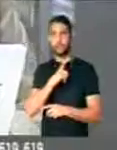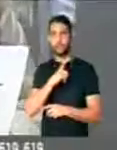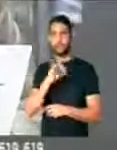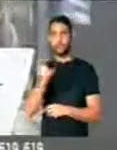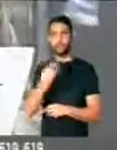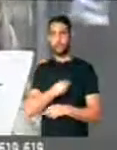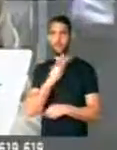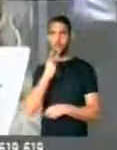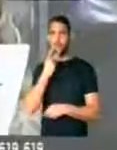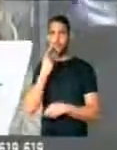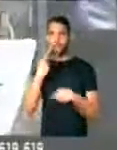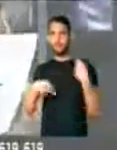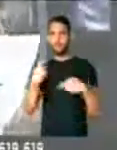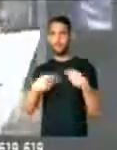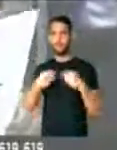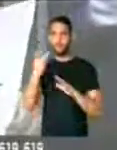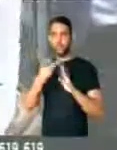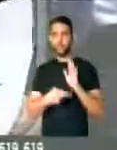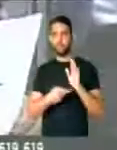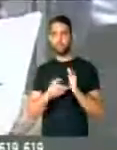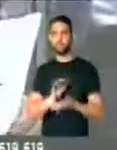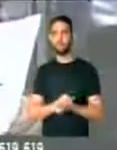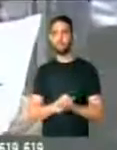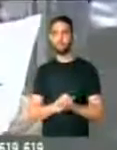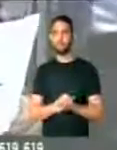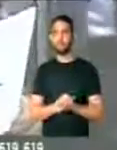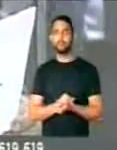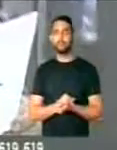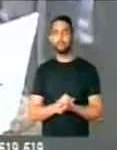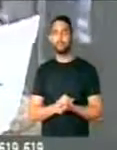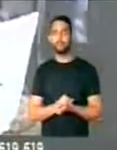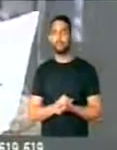Tem preferência. Está discutindo a matéria.